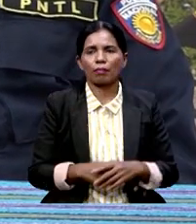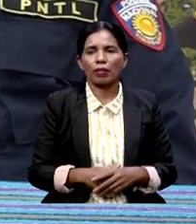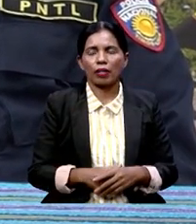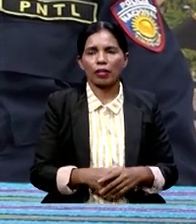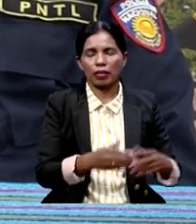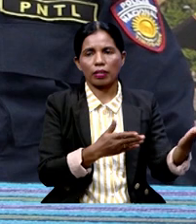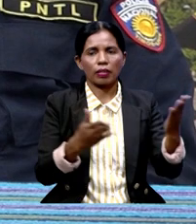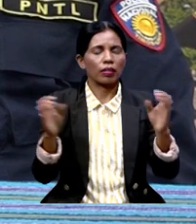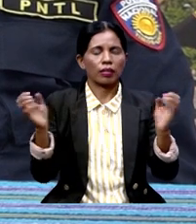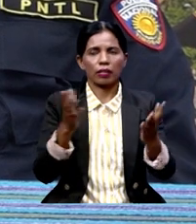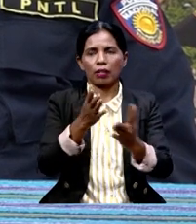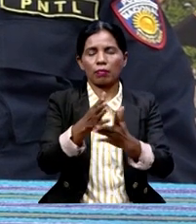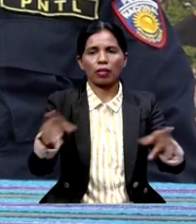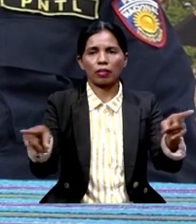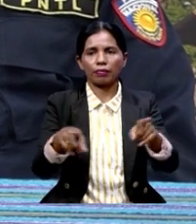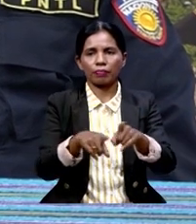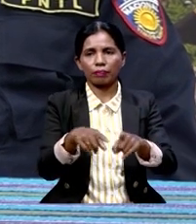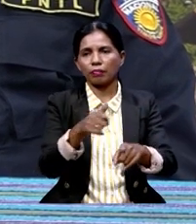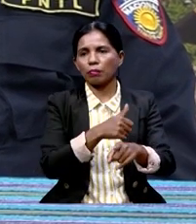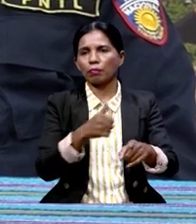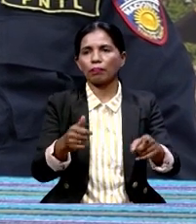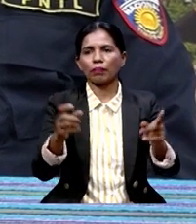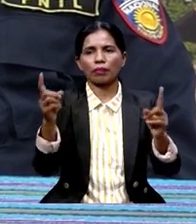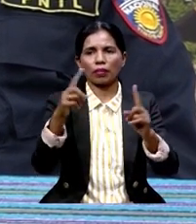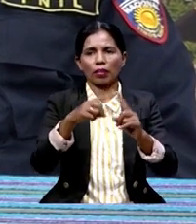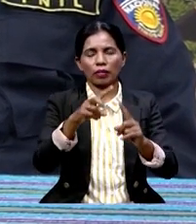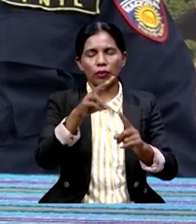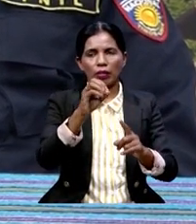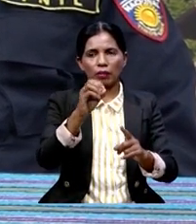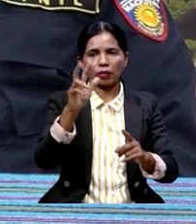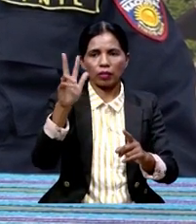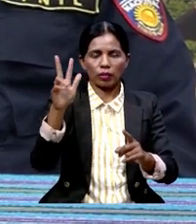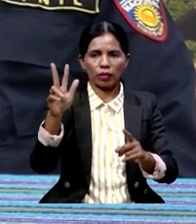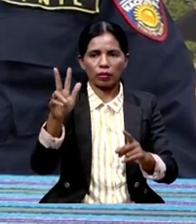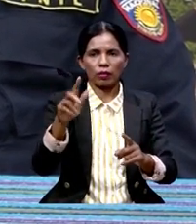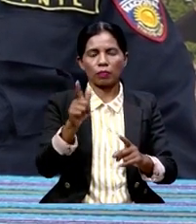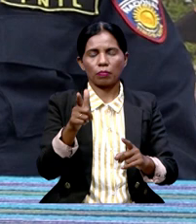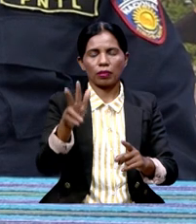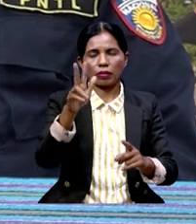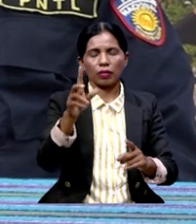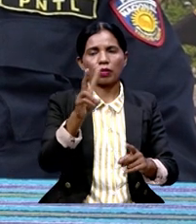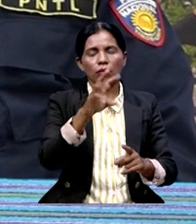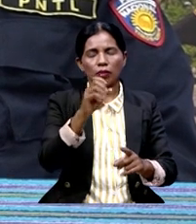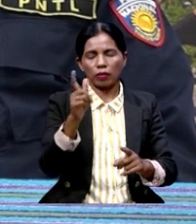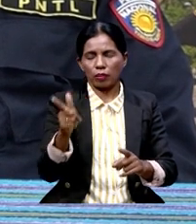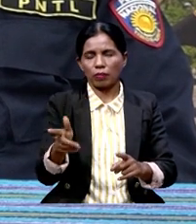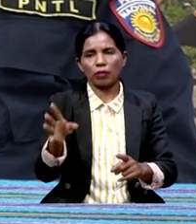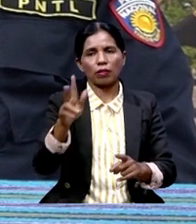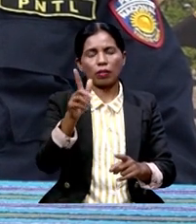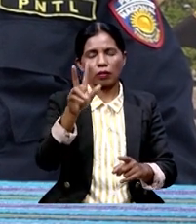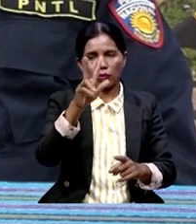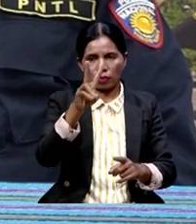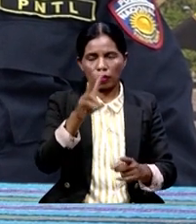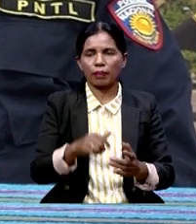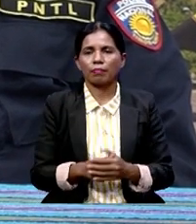ne la tama hanesan balu tama iha 2023 balu iha 2024 balu mas pehe 2022